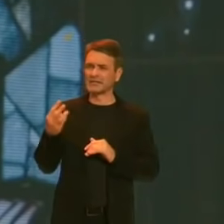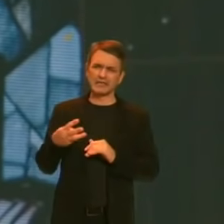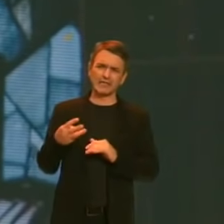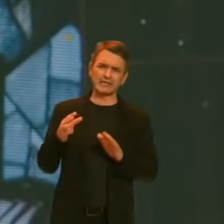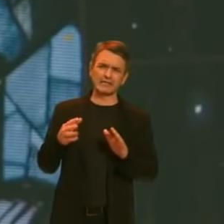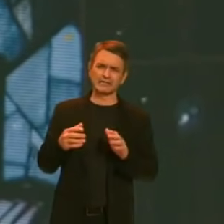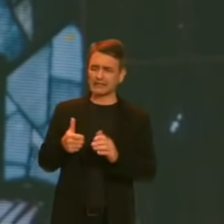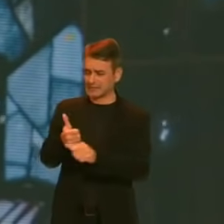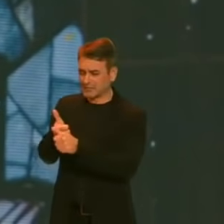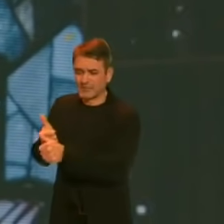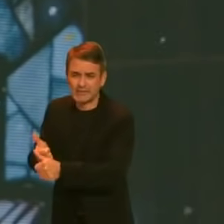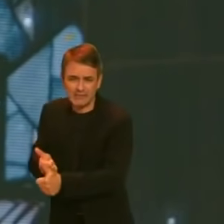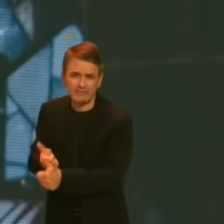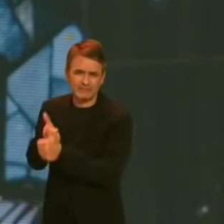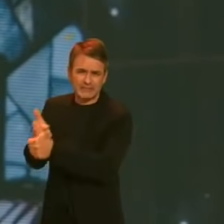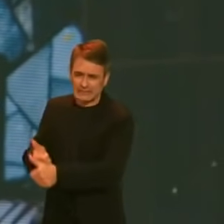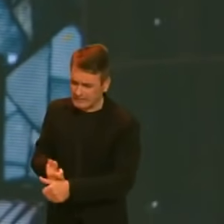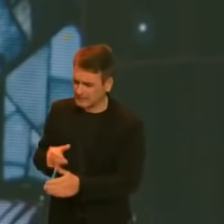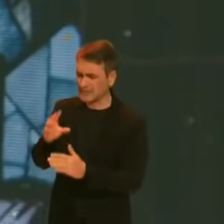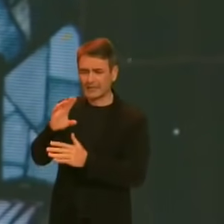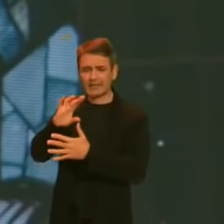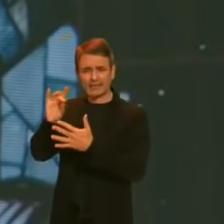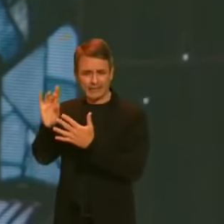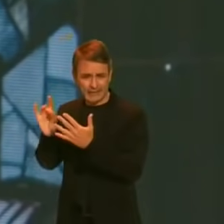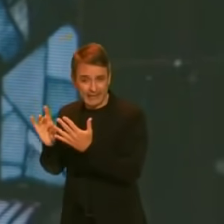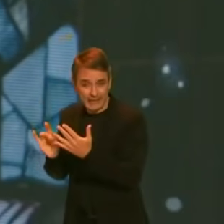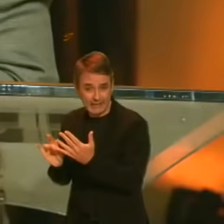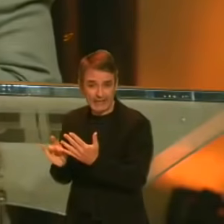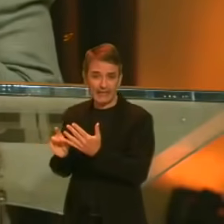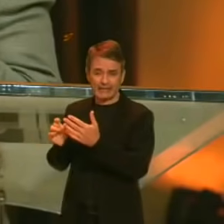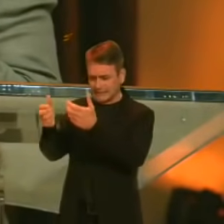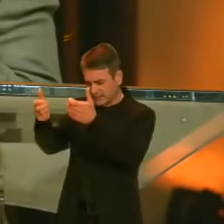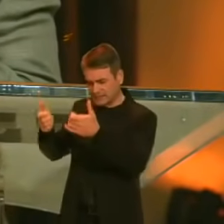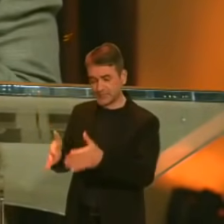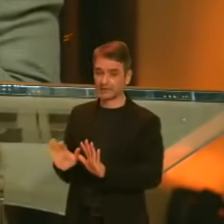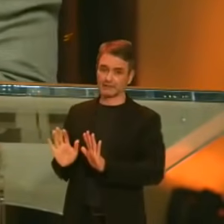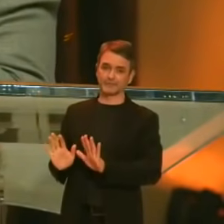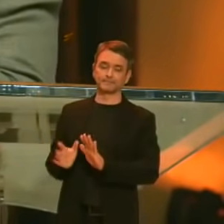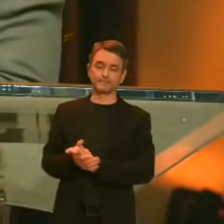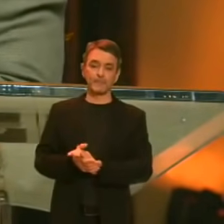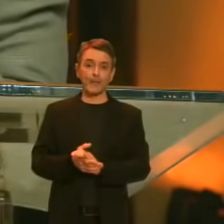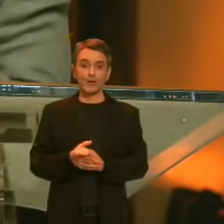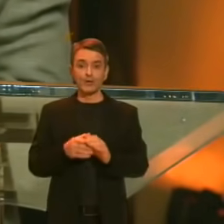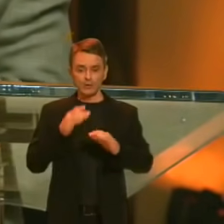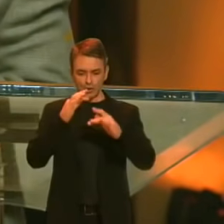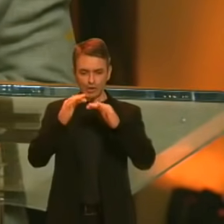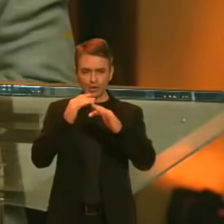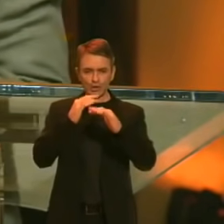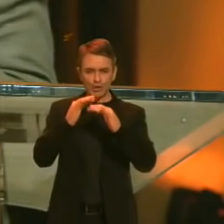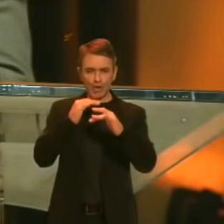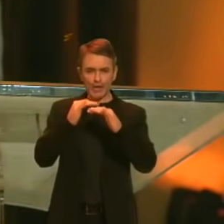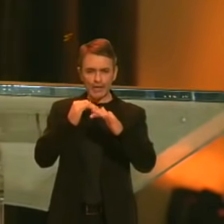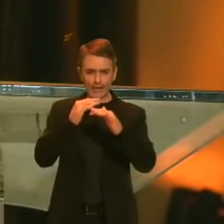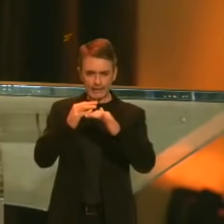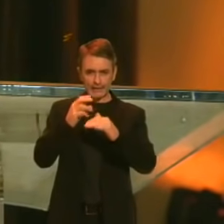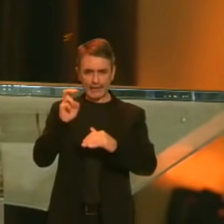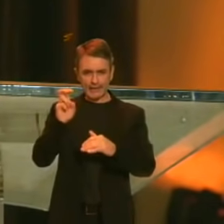detalhes. E o que a gente está vendo aqui é que quando toca a quinta trombeta,